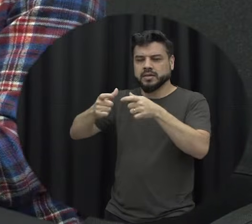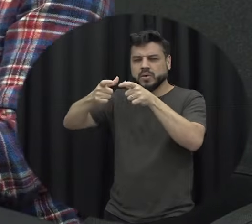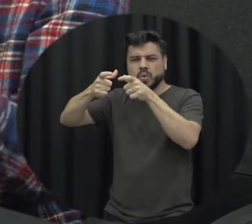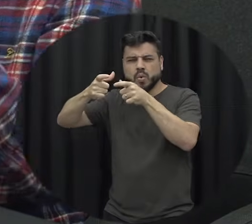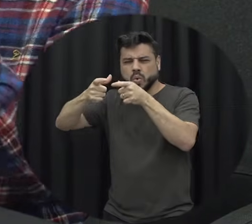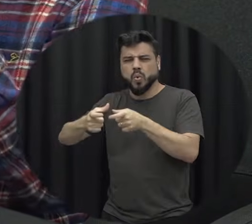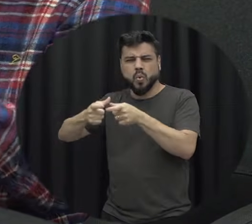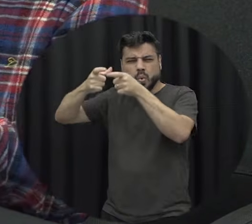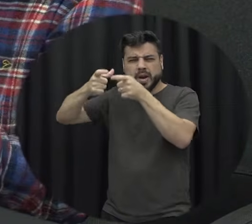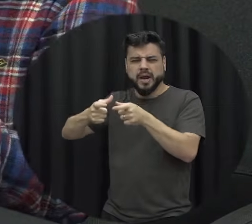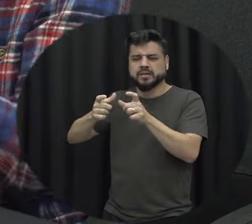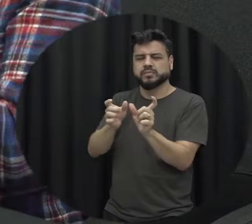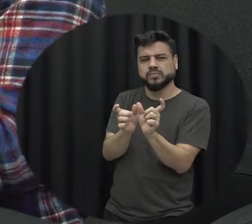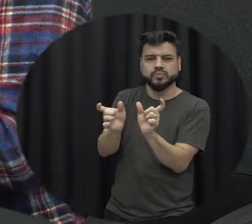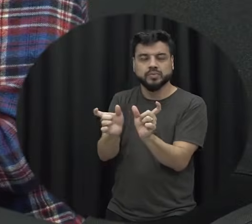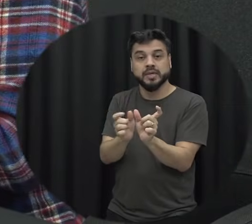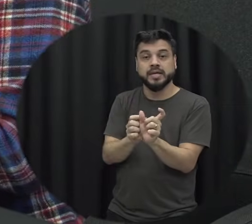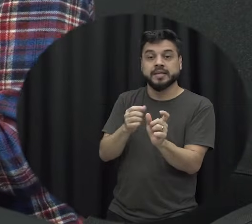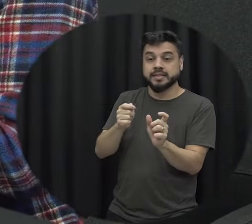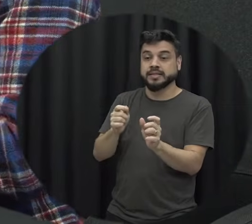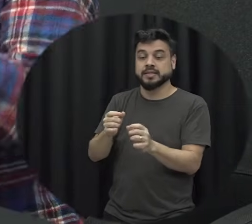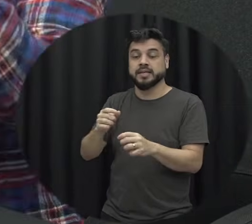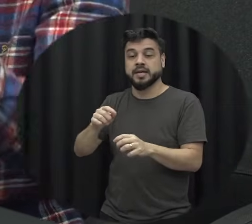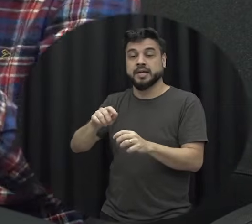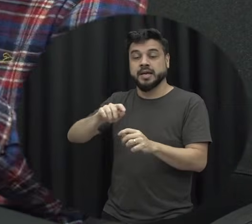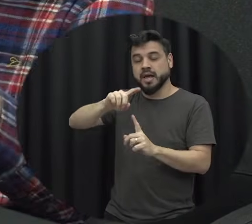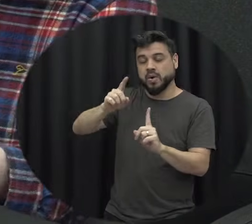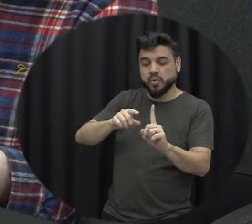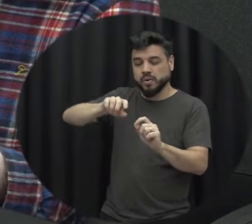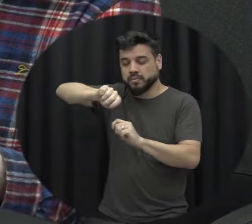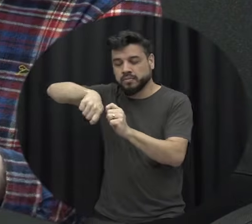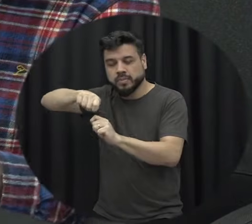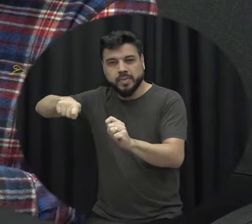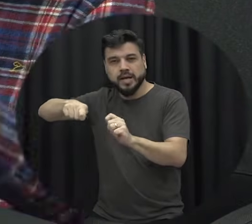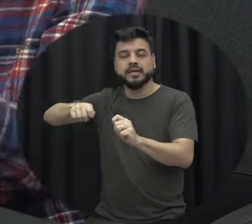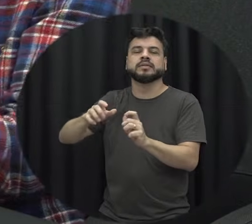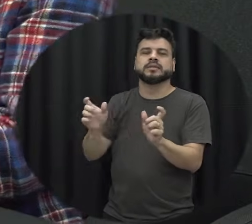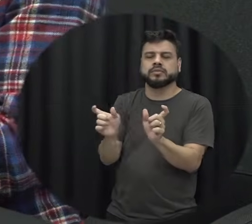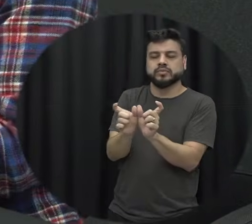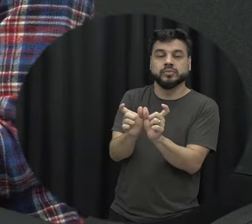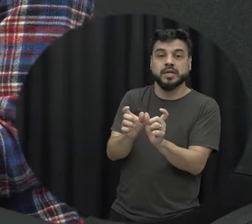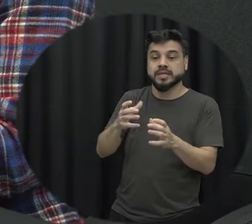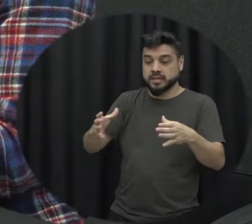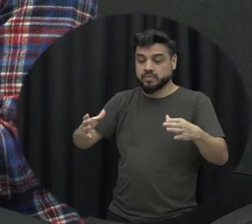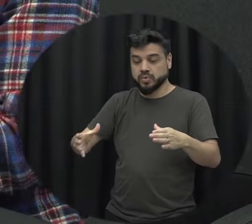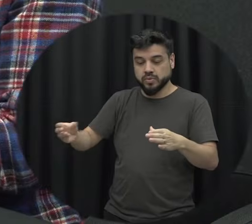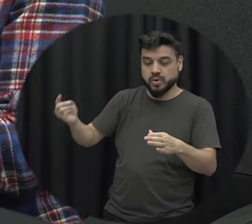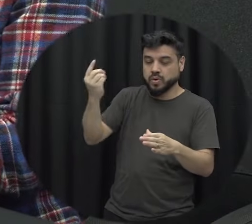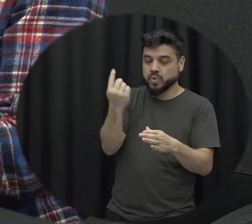outra. Se está amarrada, tem uma outra terminação. Se está tudo junto em um cesto, tem uma outra